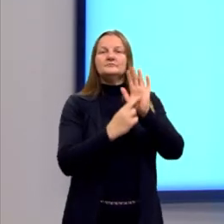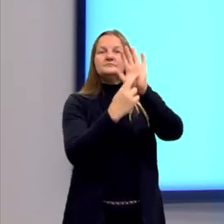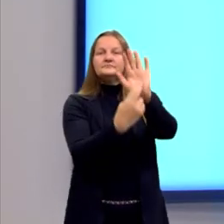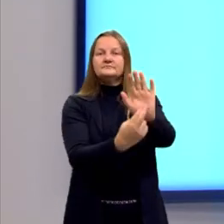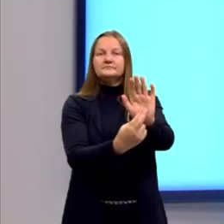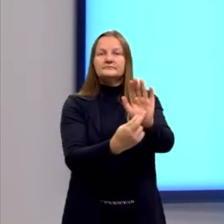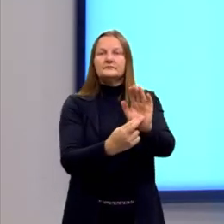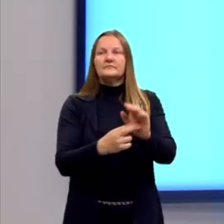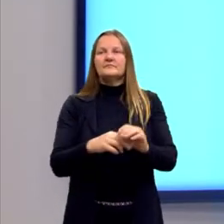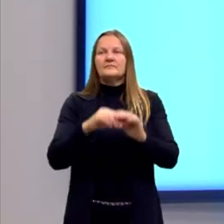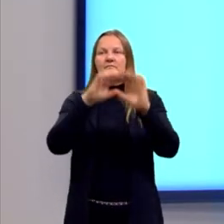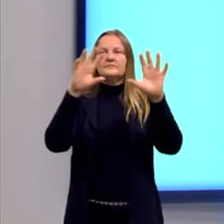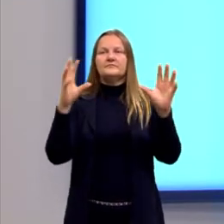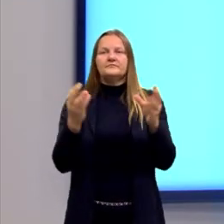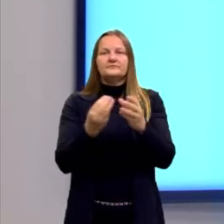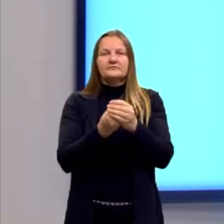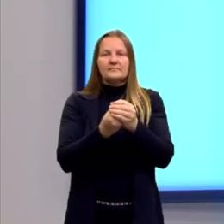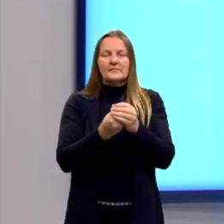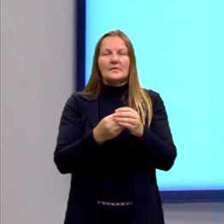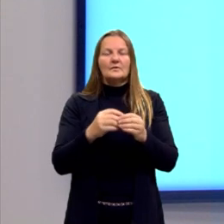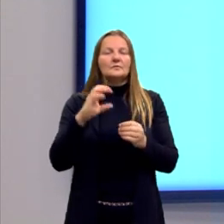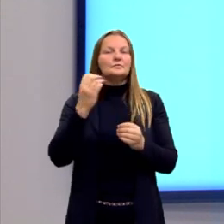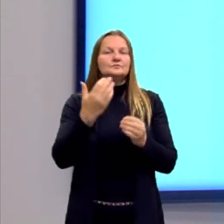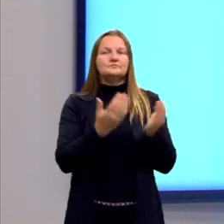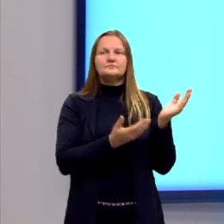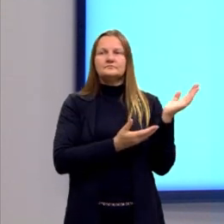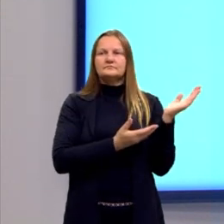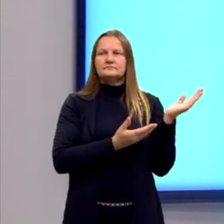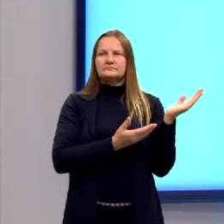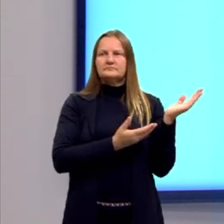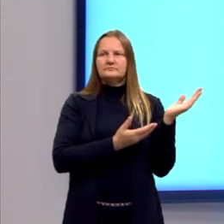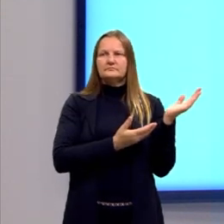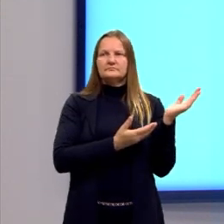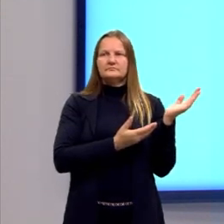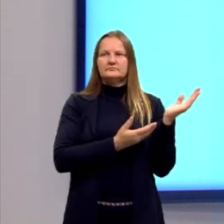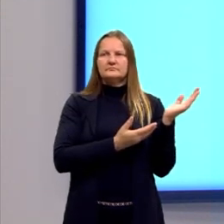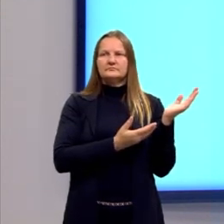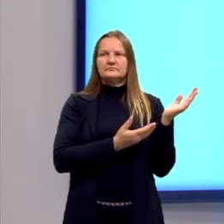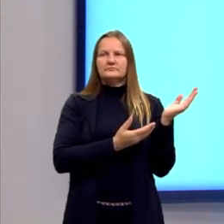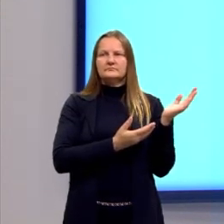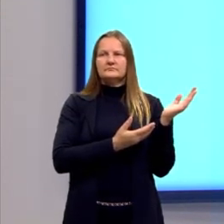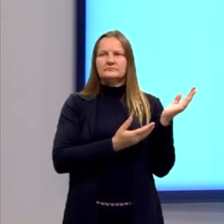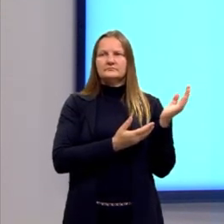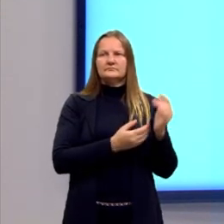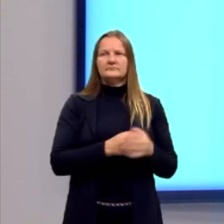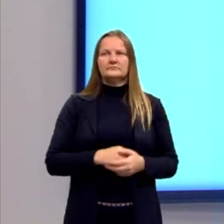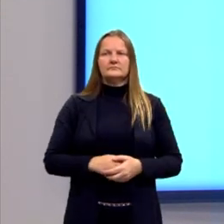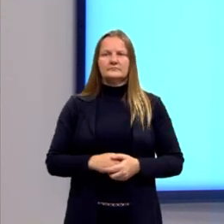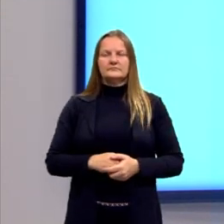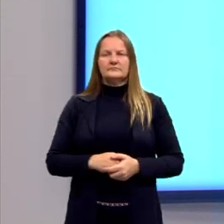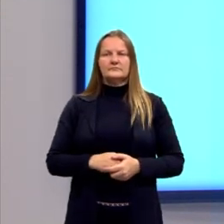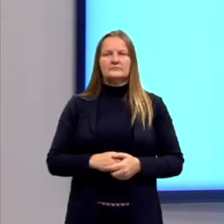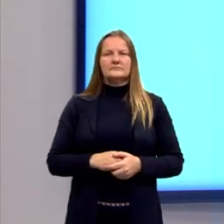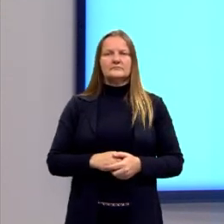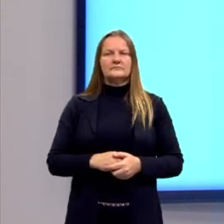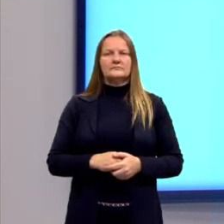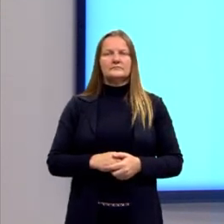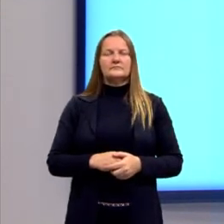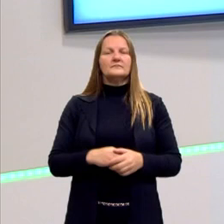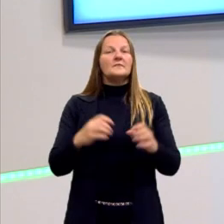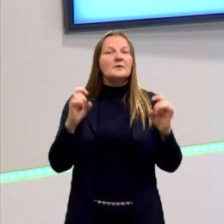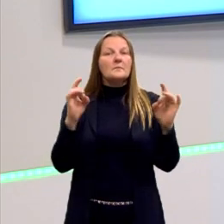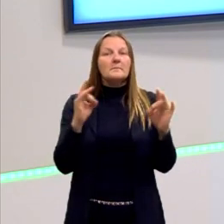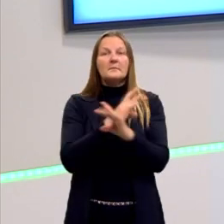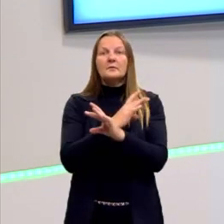do conjunto solução né onde ele então o conjunto solução = 5 Prontinho